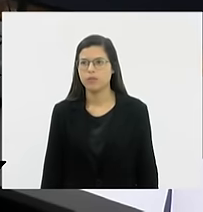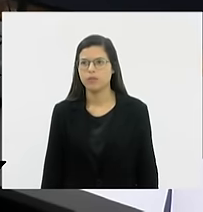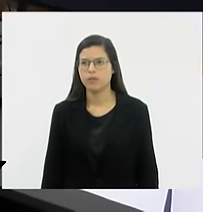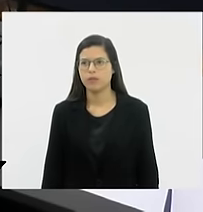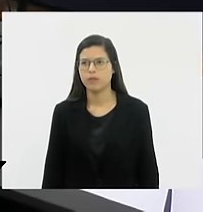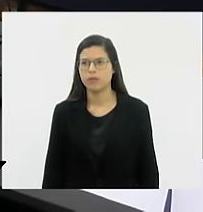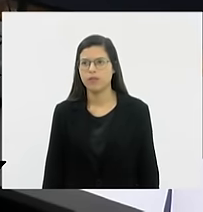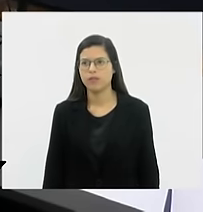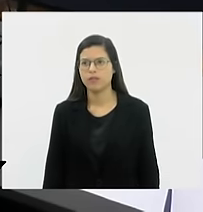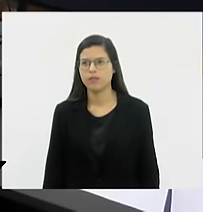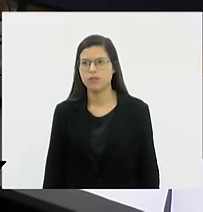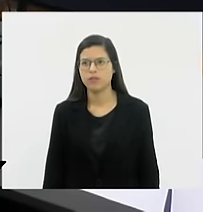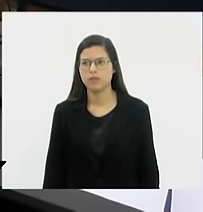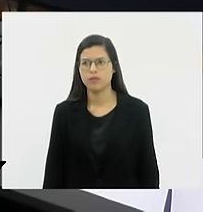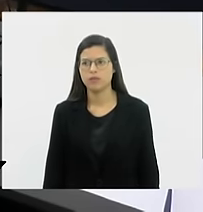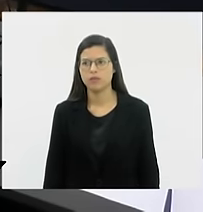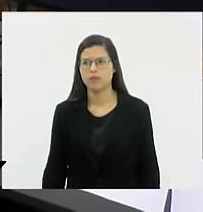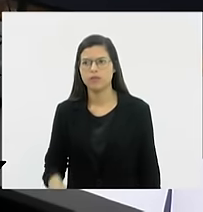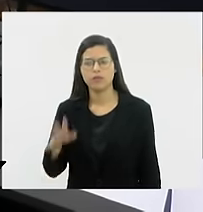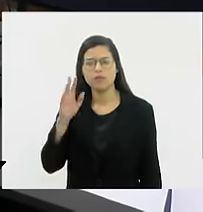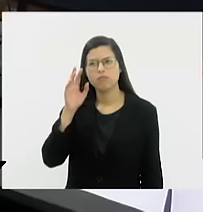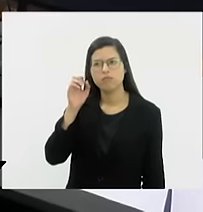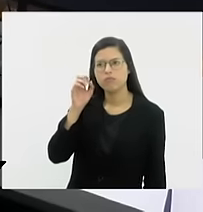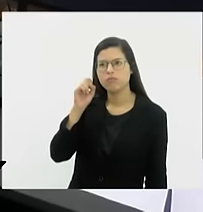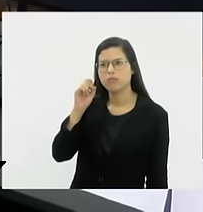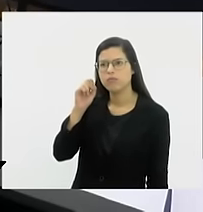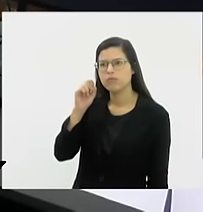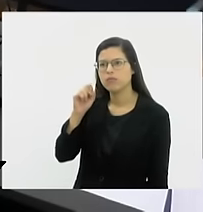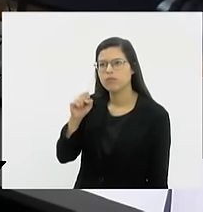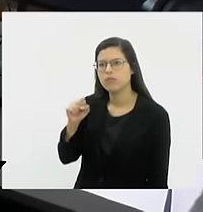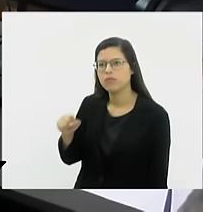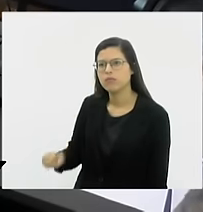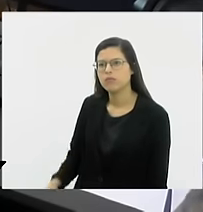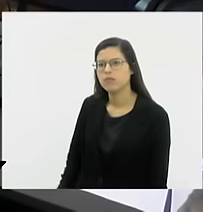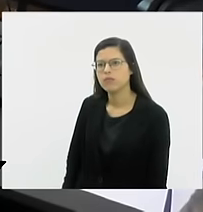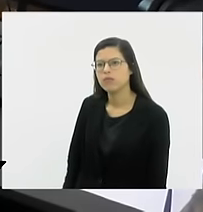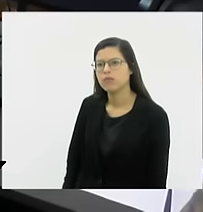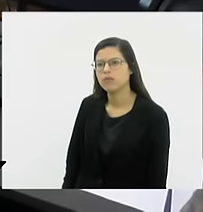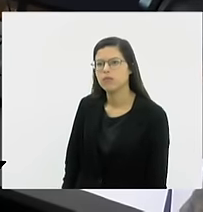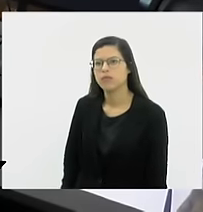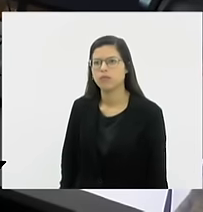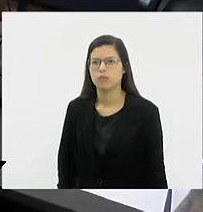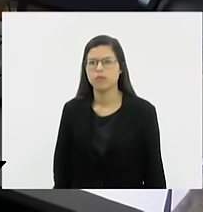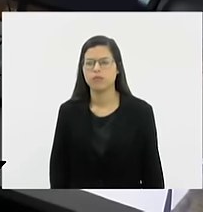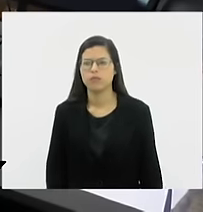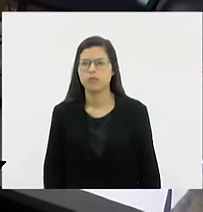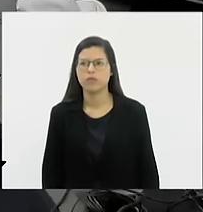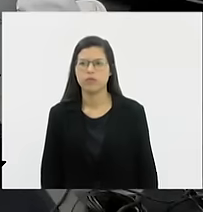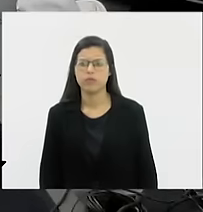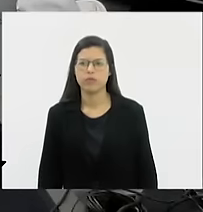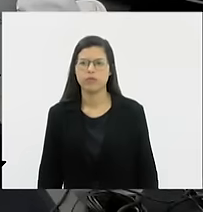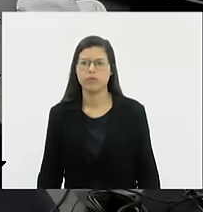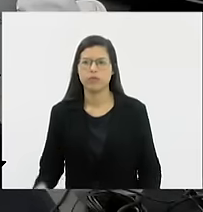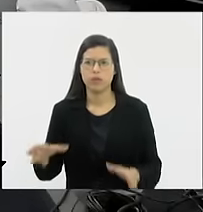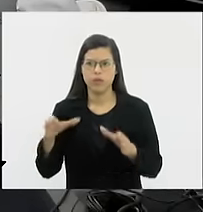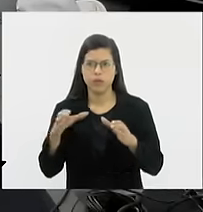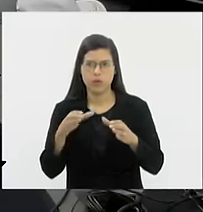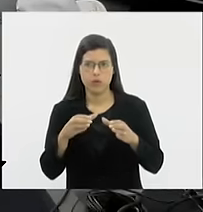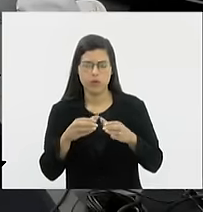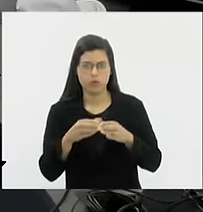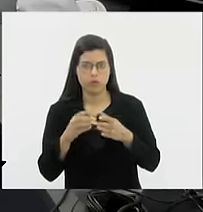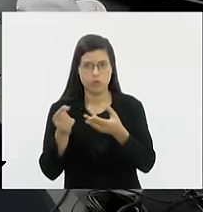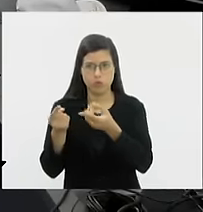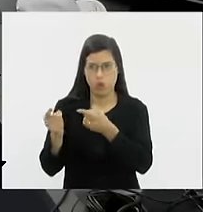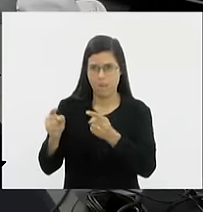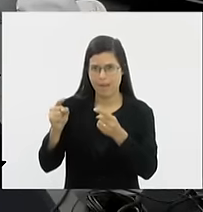eleitorais pelo deputado Felipe Corbel, pelo deputado Rodrigo Amorim, são apontamentos que tiveram ampla publicidade. Que loucura, cara. Através da Comissão de Combate à